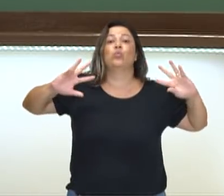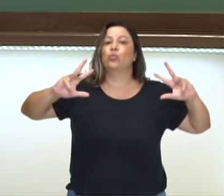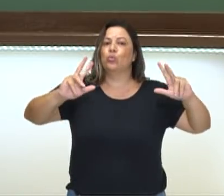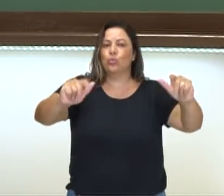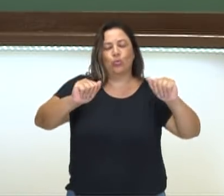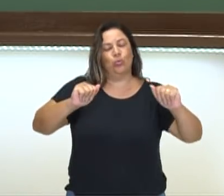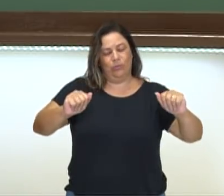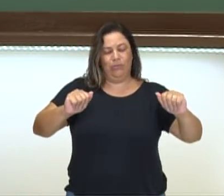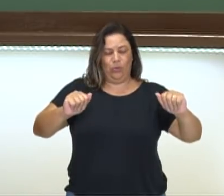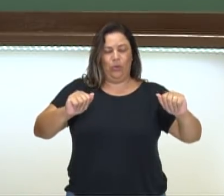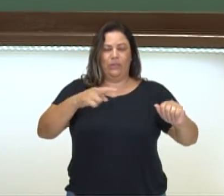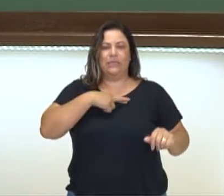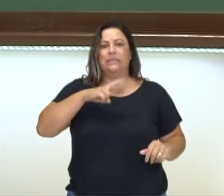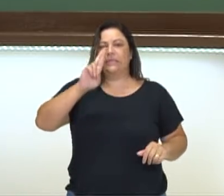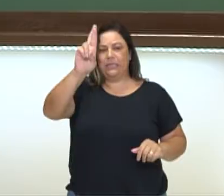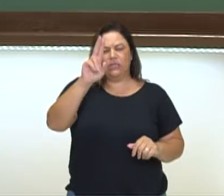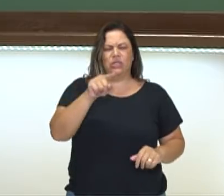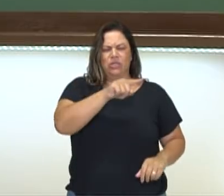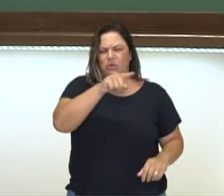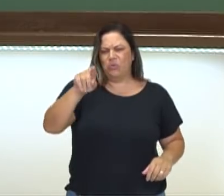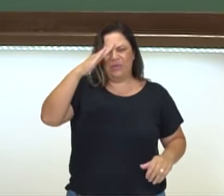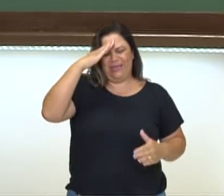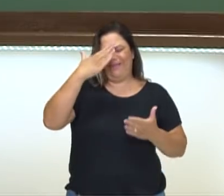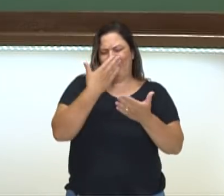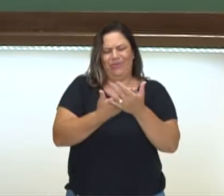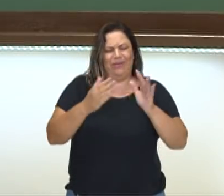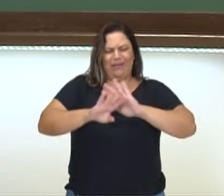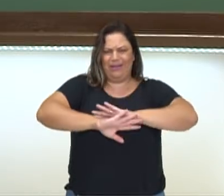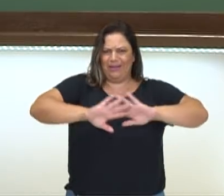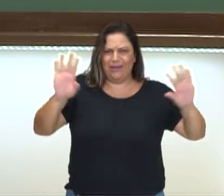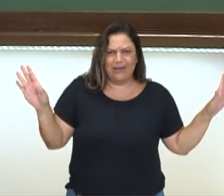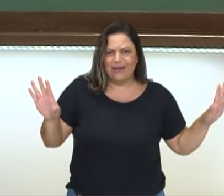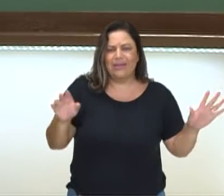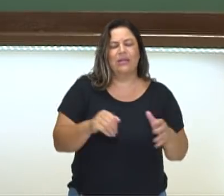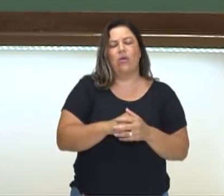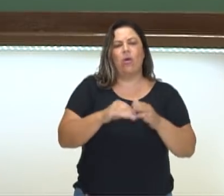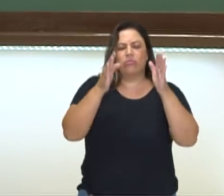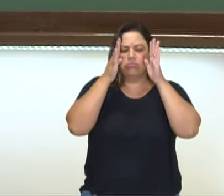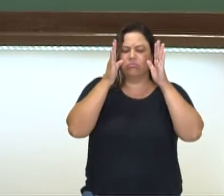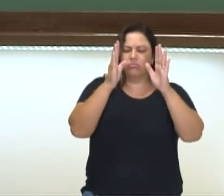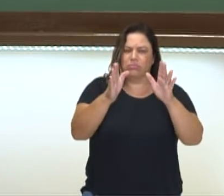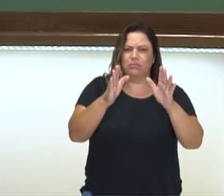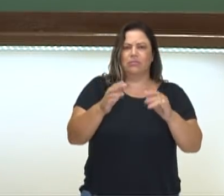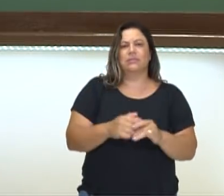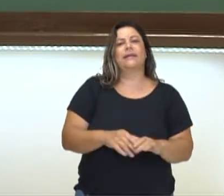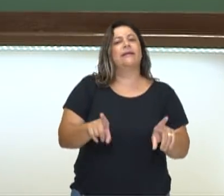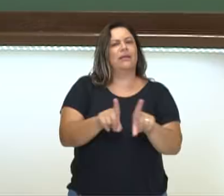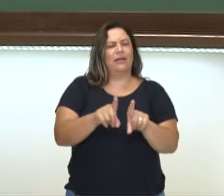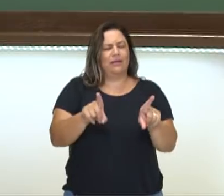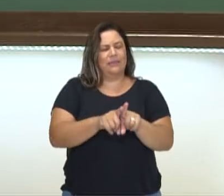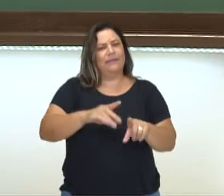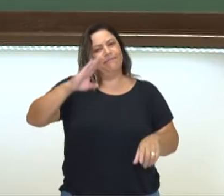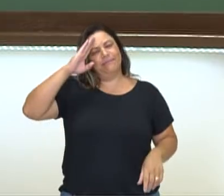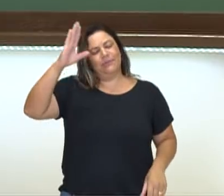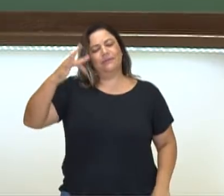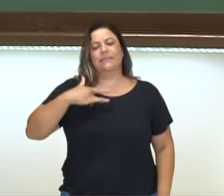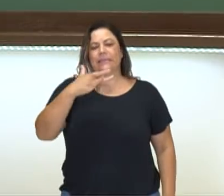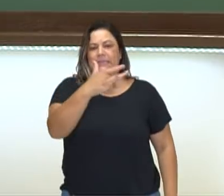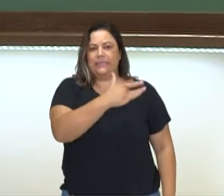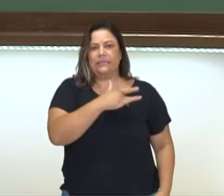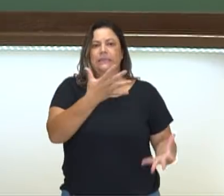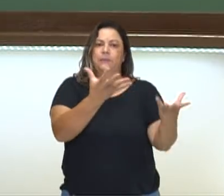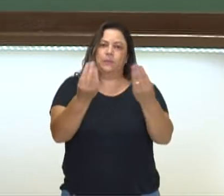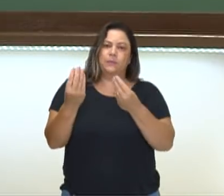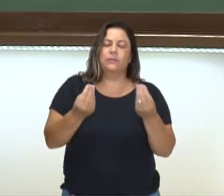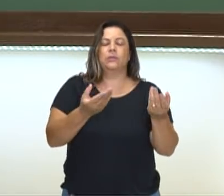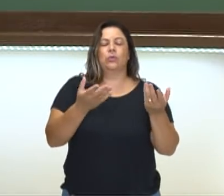brasileiros. E para quem não tem religião ou é agnóstico, cético, fica aqui uma saudação, muita saúde. Não